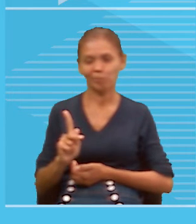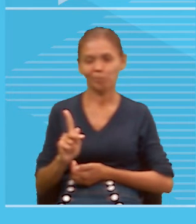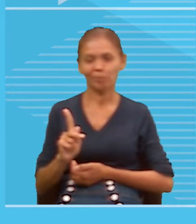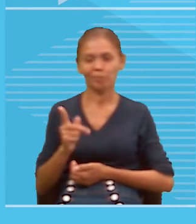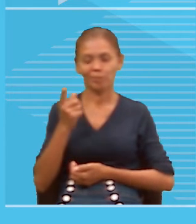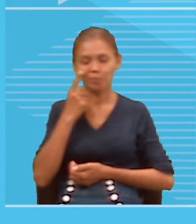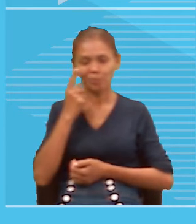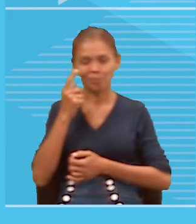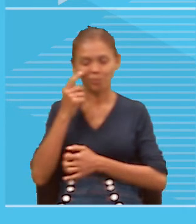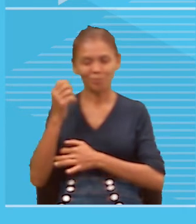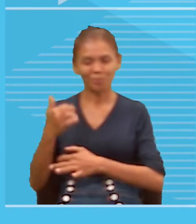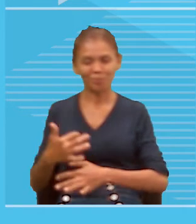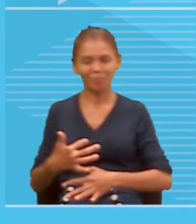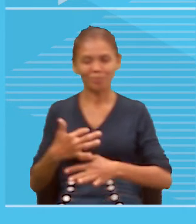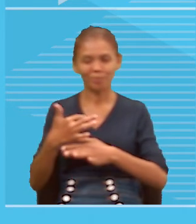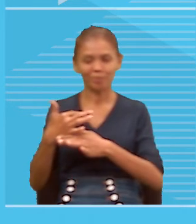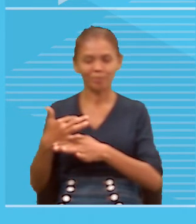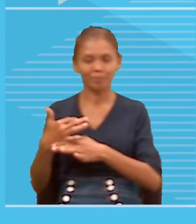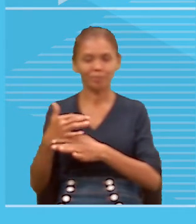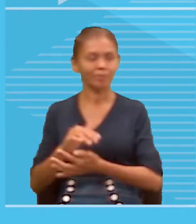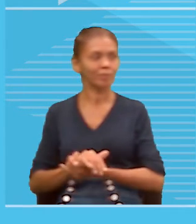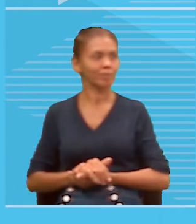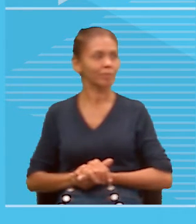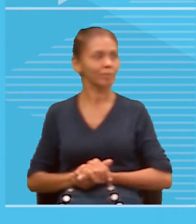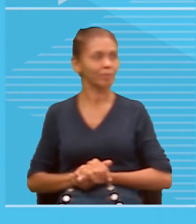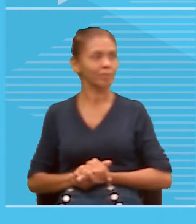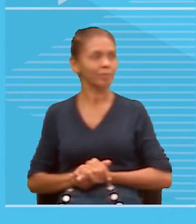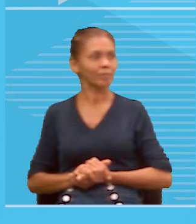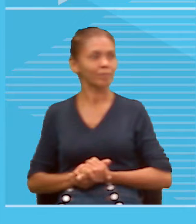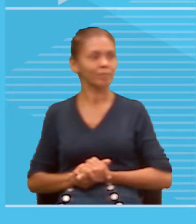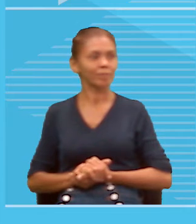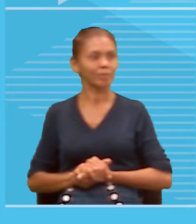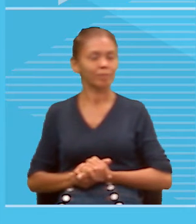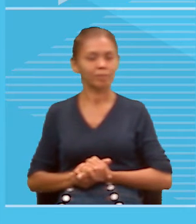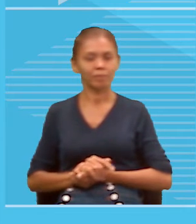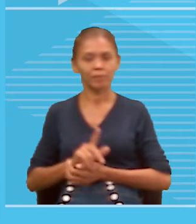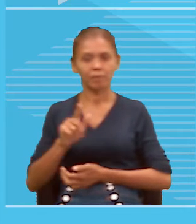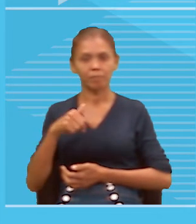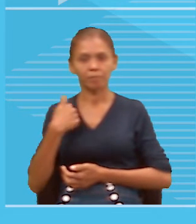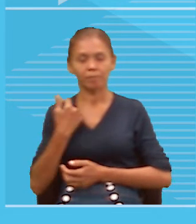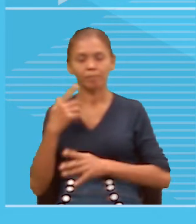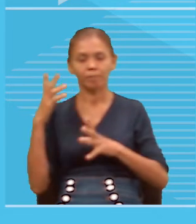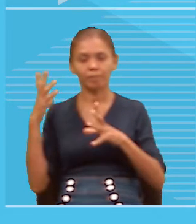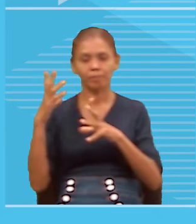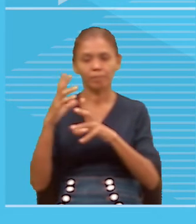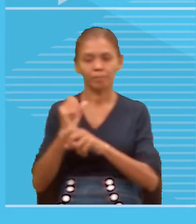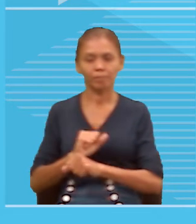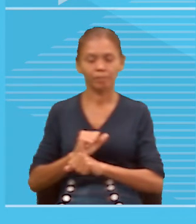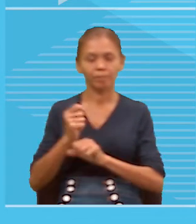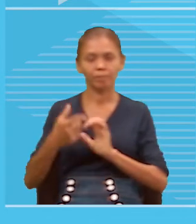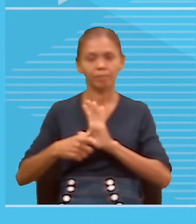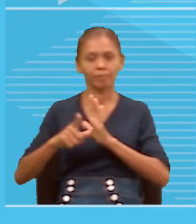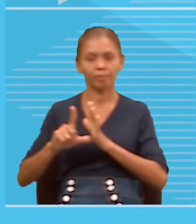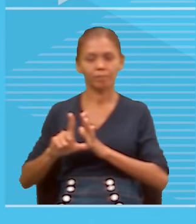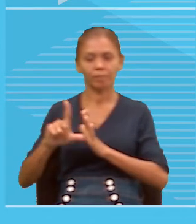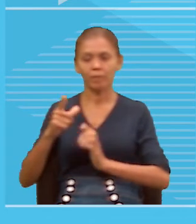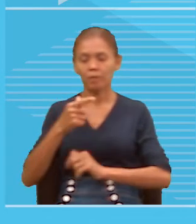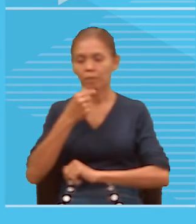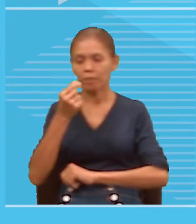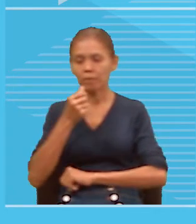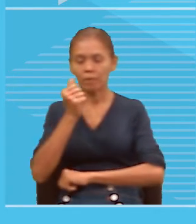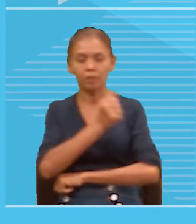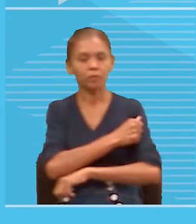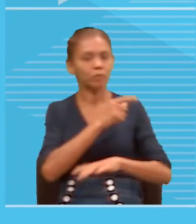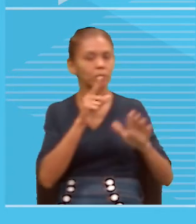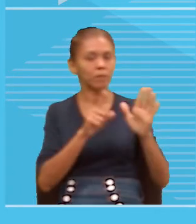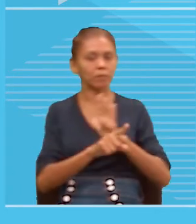vamos ver o que que tem nisso aqui essa daqui já foi mais profunda né só para a gente relembrar bem aqui porque antes o Jack tinha perguntado